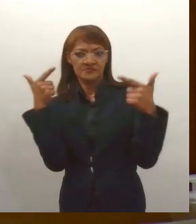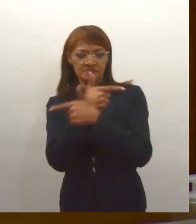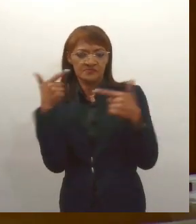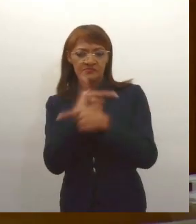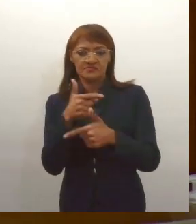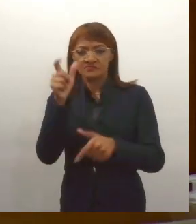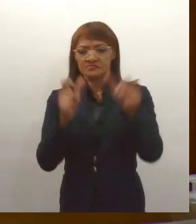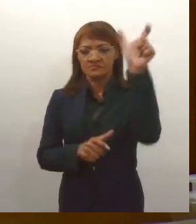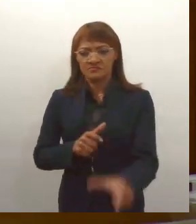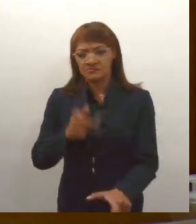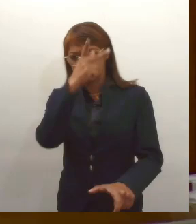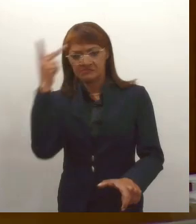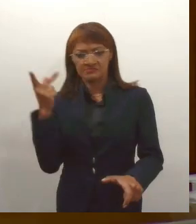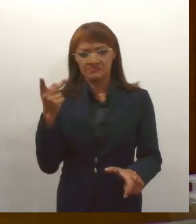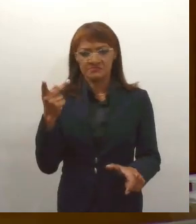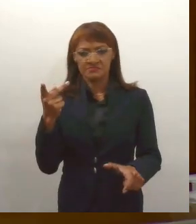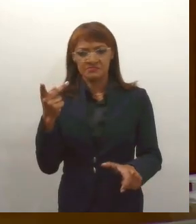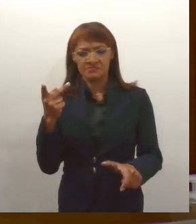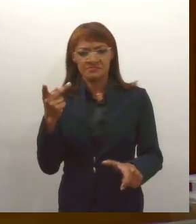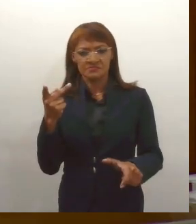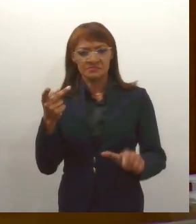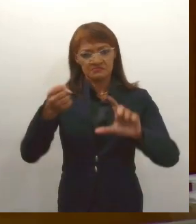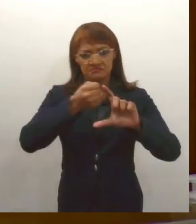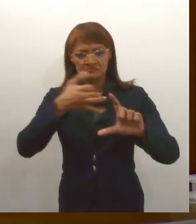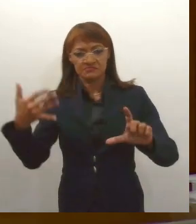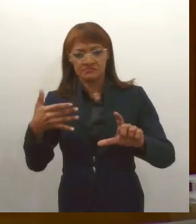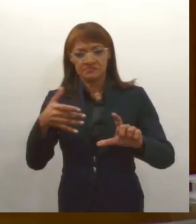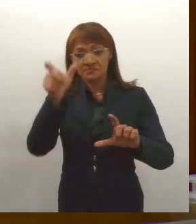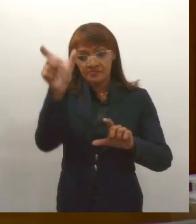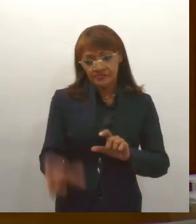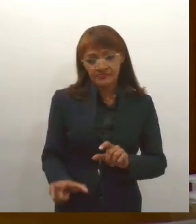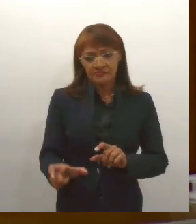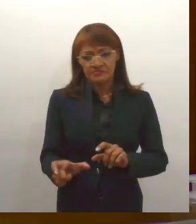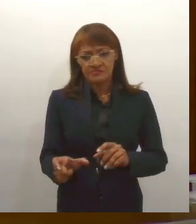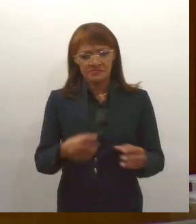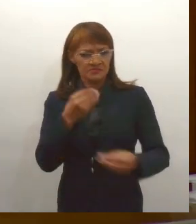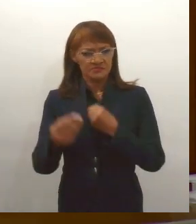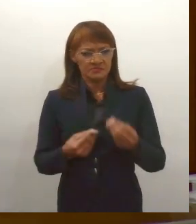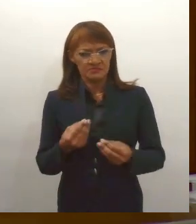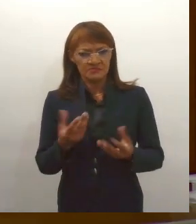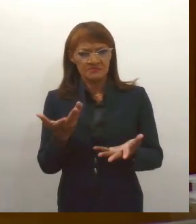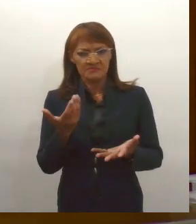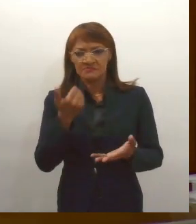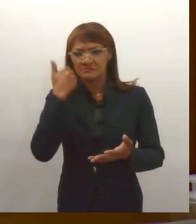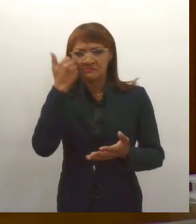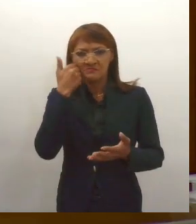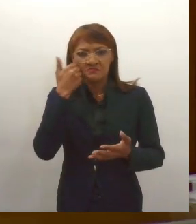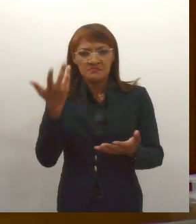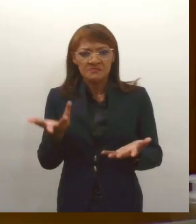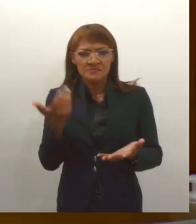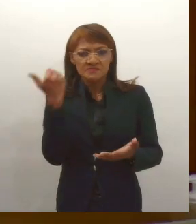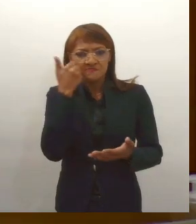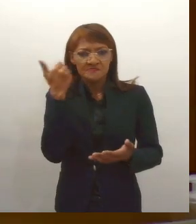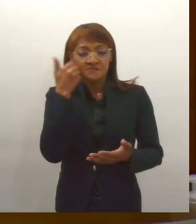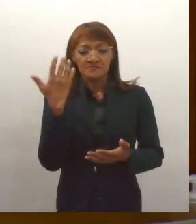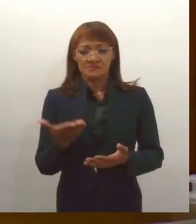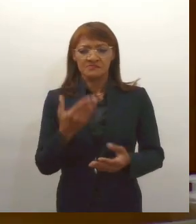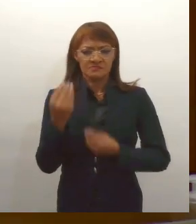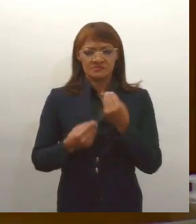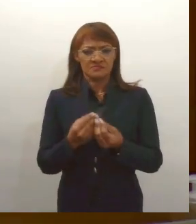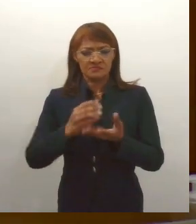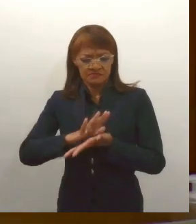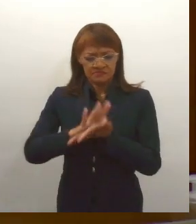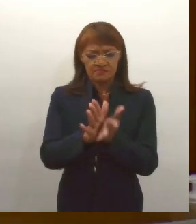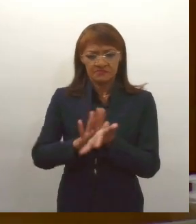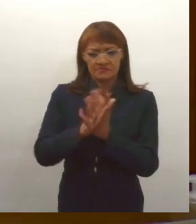características né físicas de uma pessoa para zombar que pudar de nossas corpas de nossas vidas e